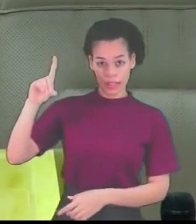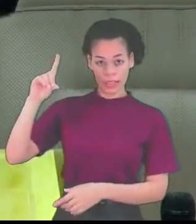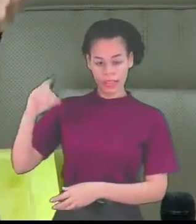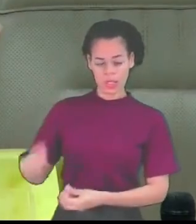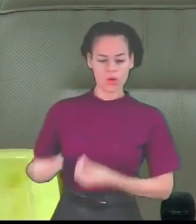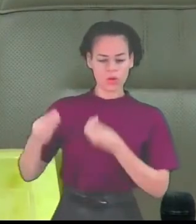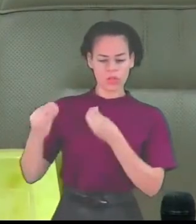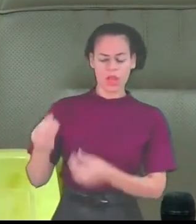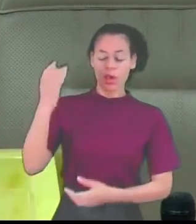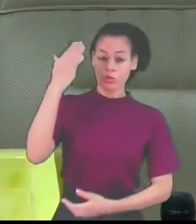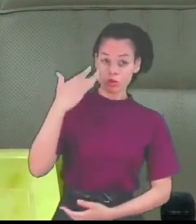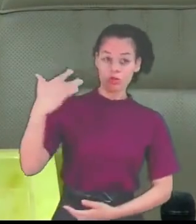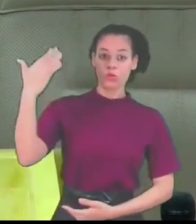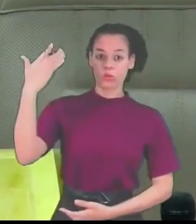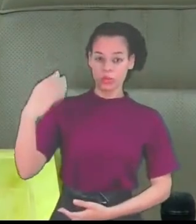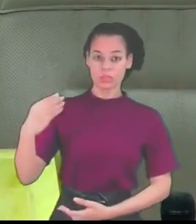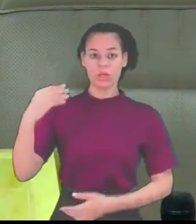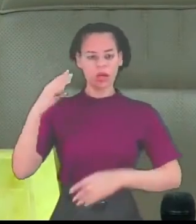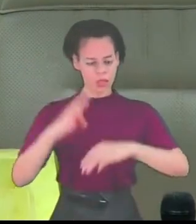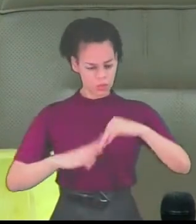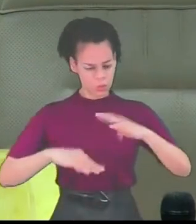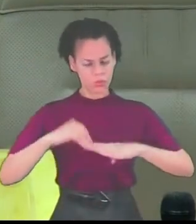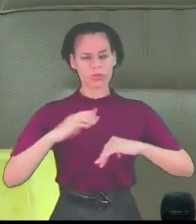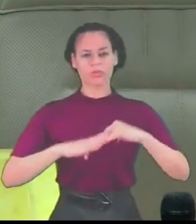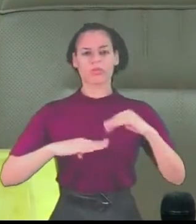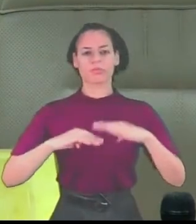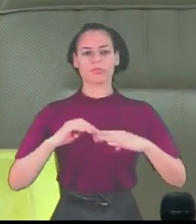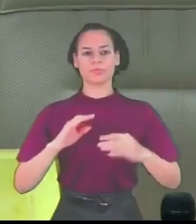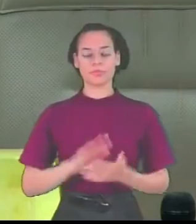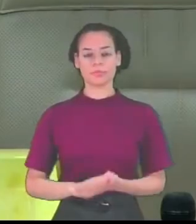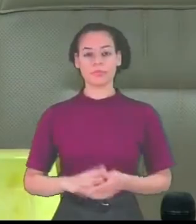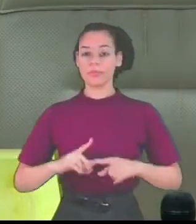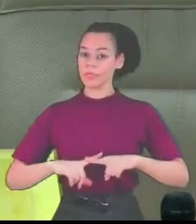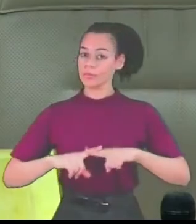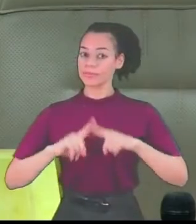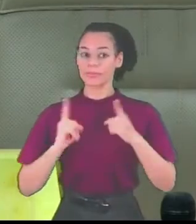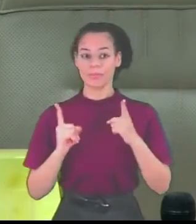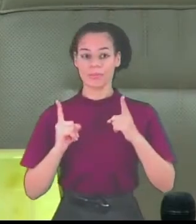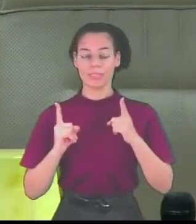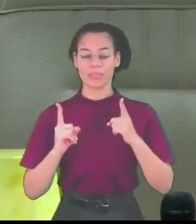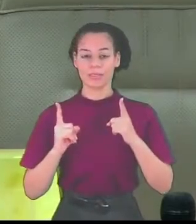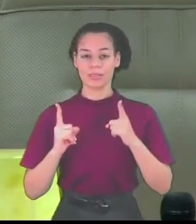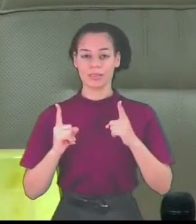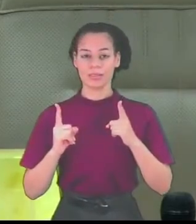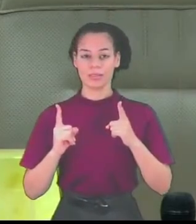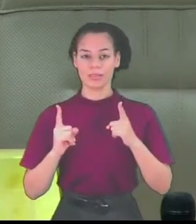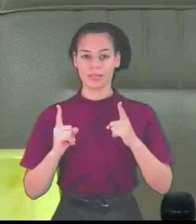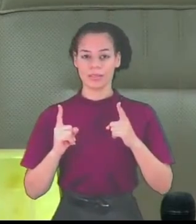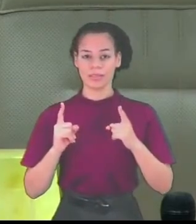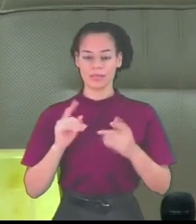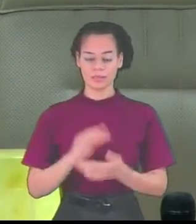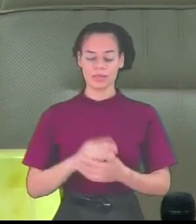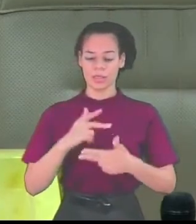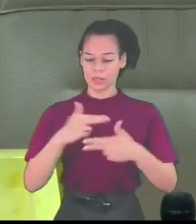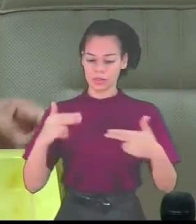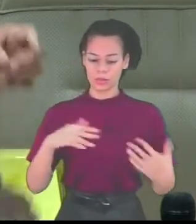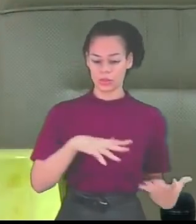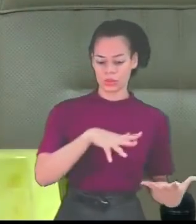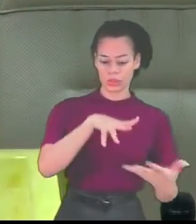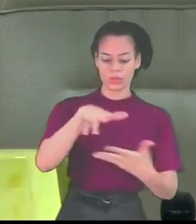sucesso na vida profissional e agora nada neste mundo